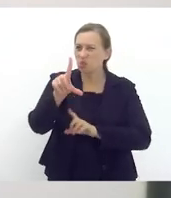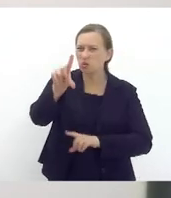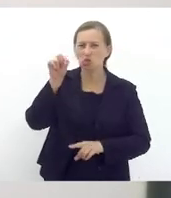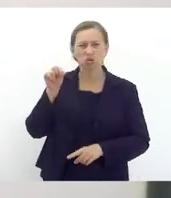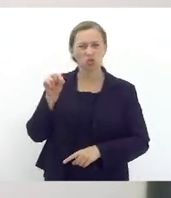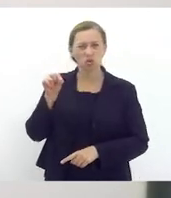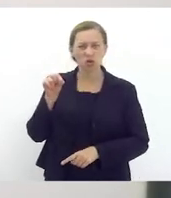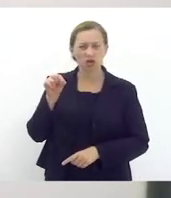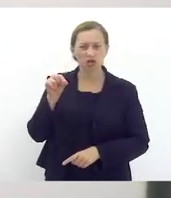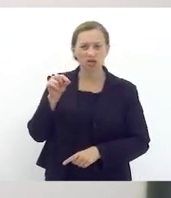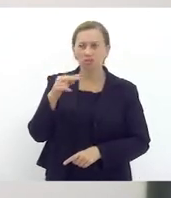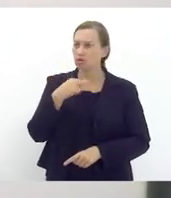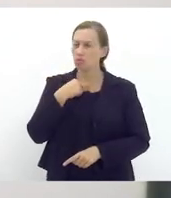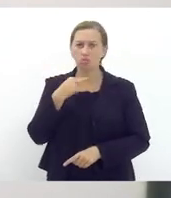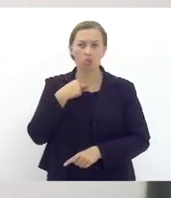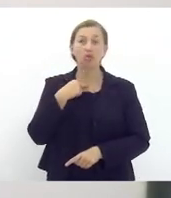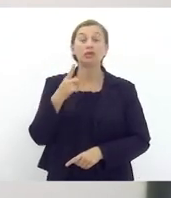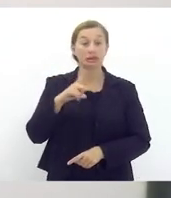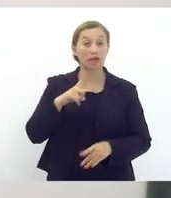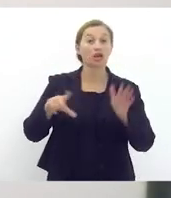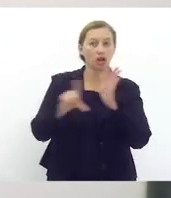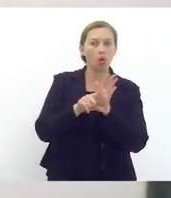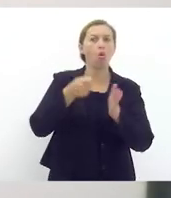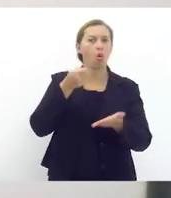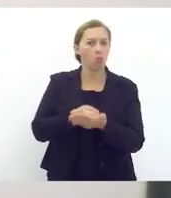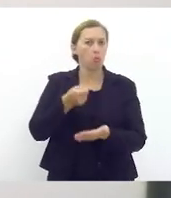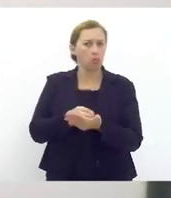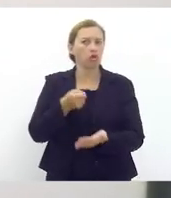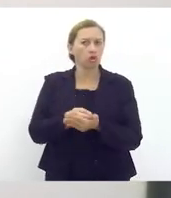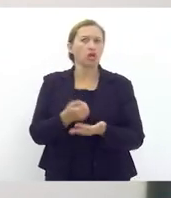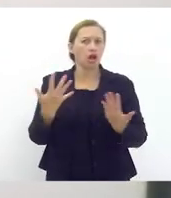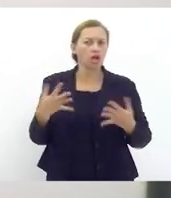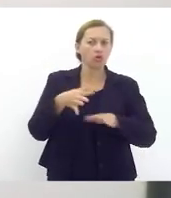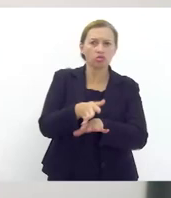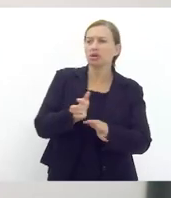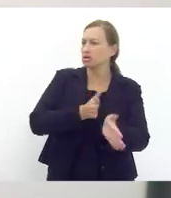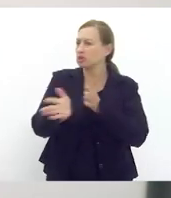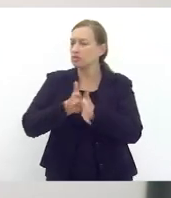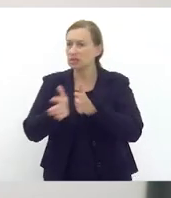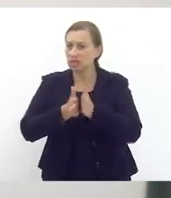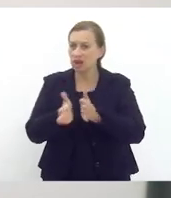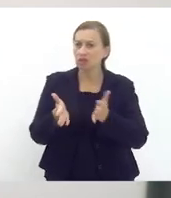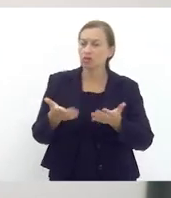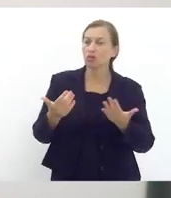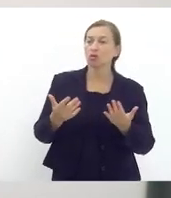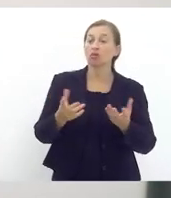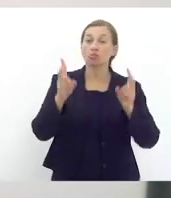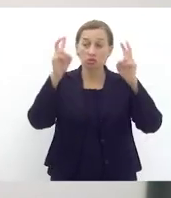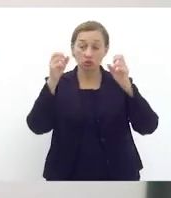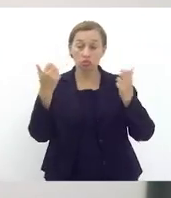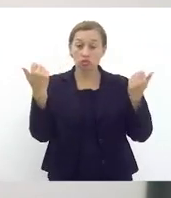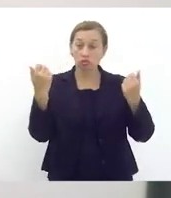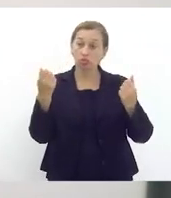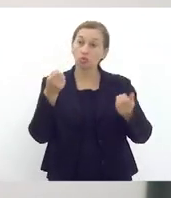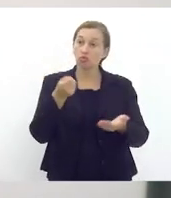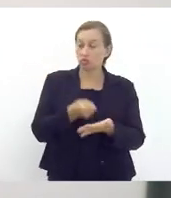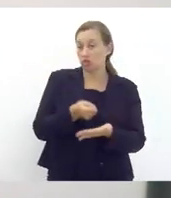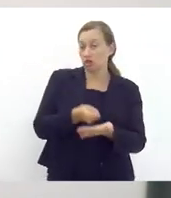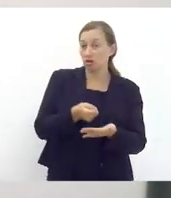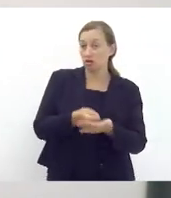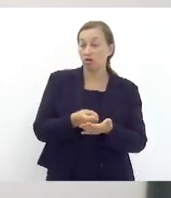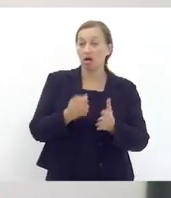não pode ser tem leis que já vão obrigar a inclusão e acessibilidade como questões obrigatórias na arte cultura de modo